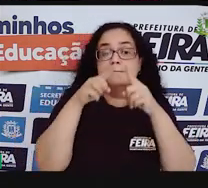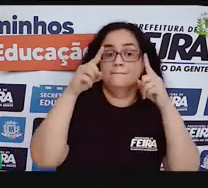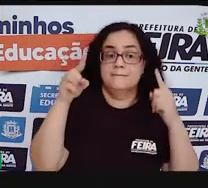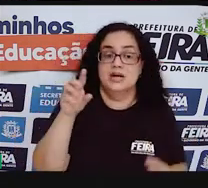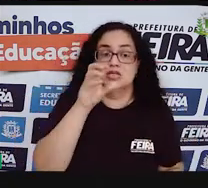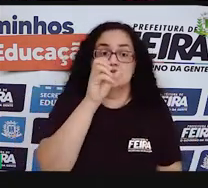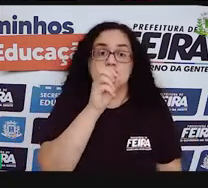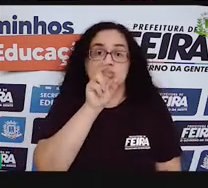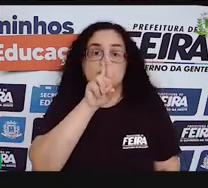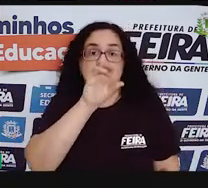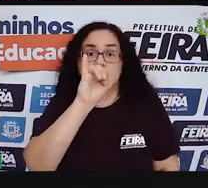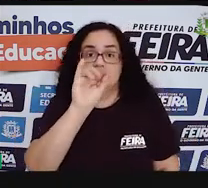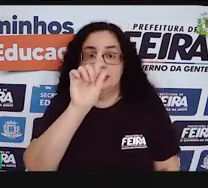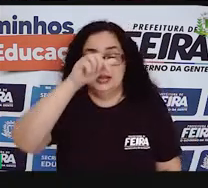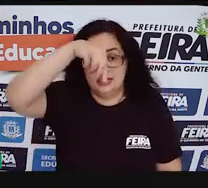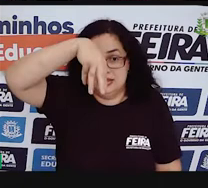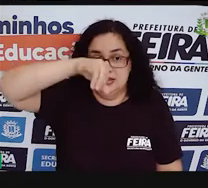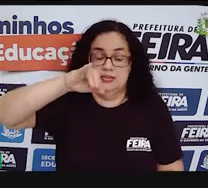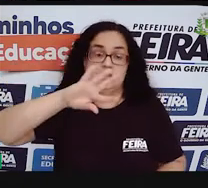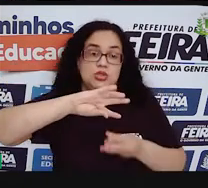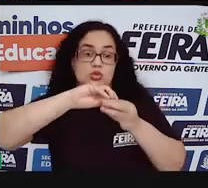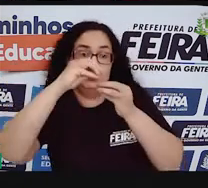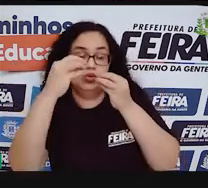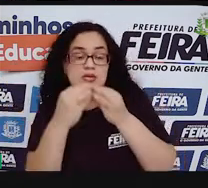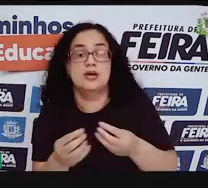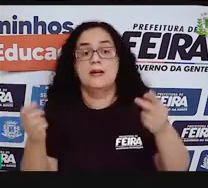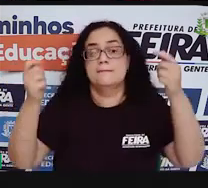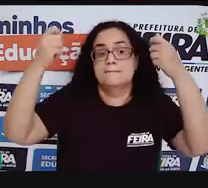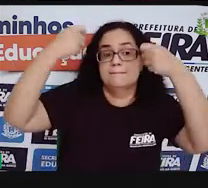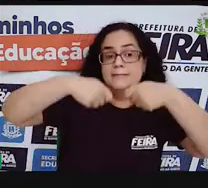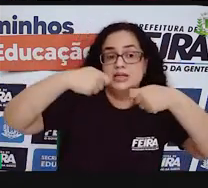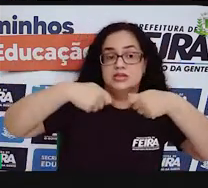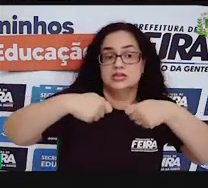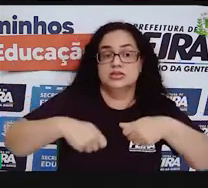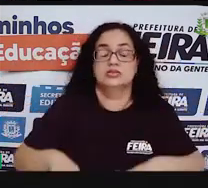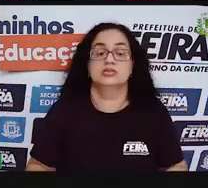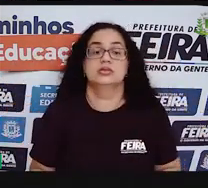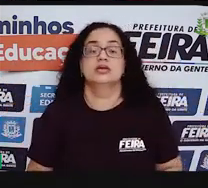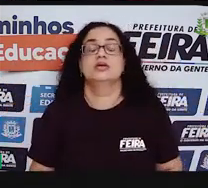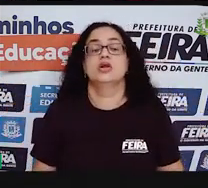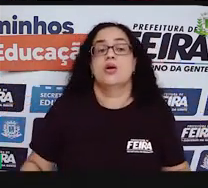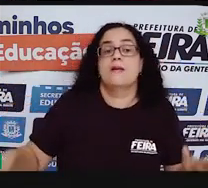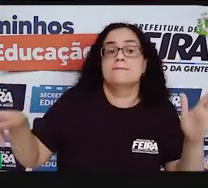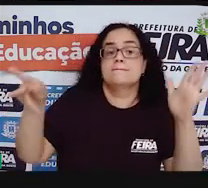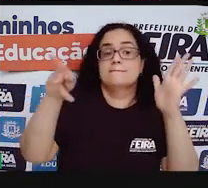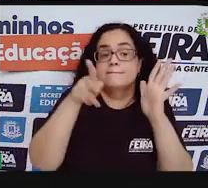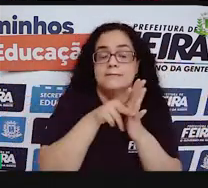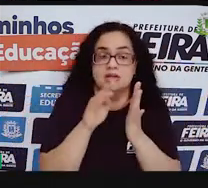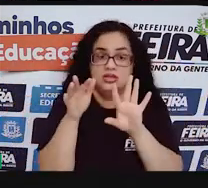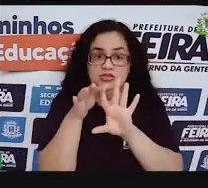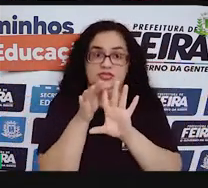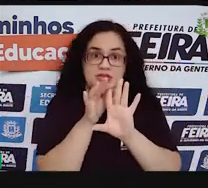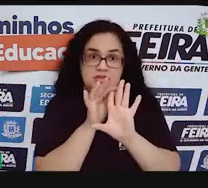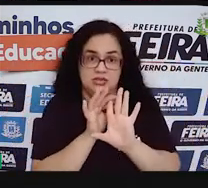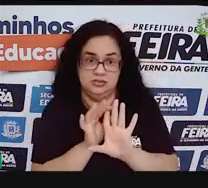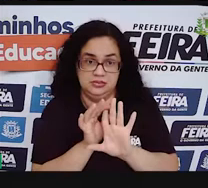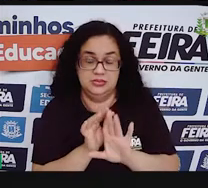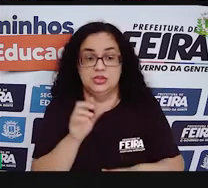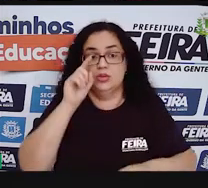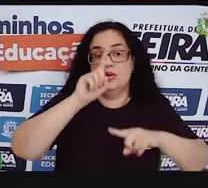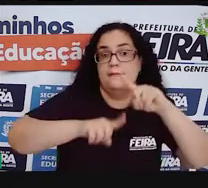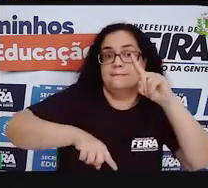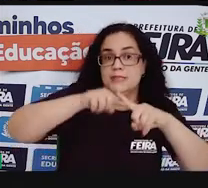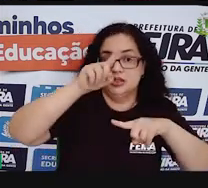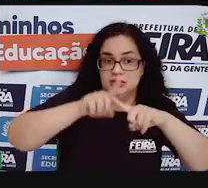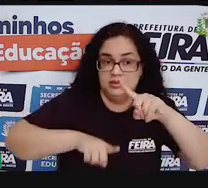origami ser feito, para uma dobradura ser feita, é preciso contar com a propriedade da flexibilidade do